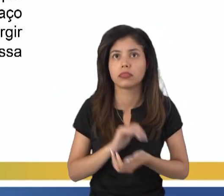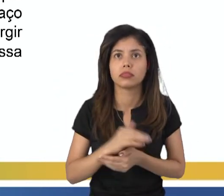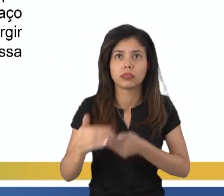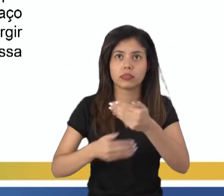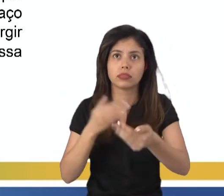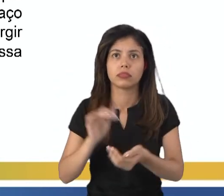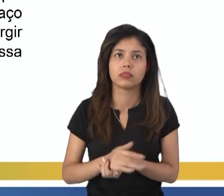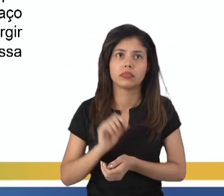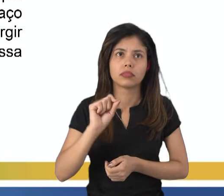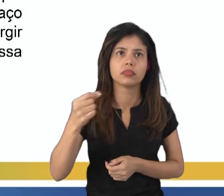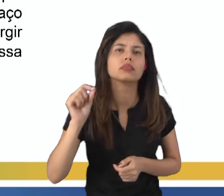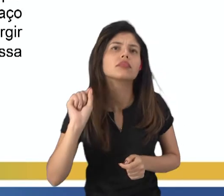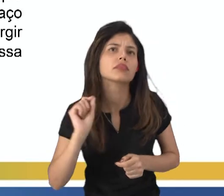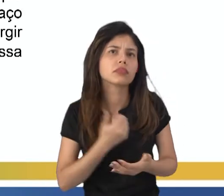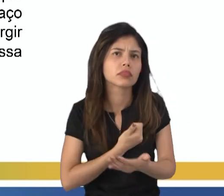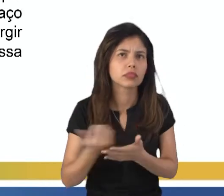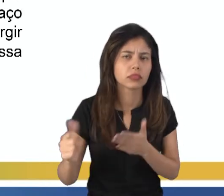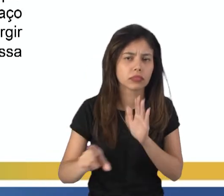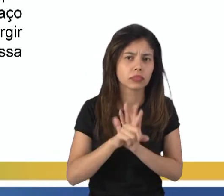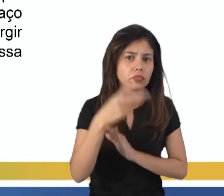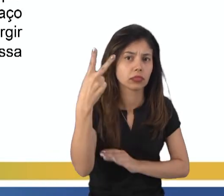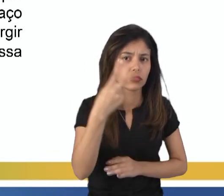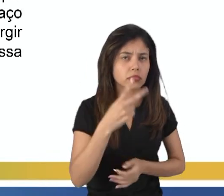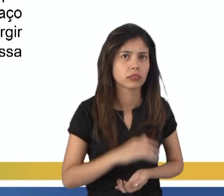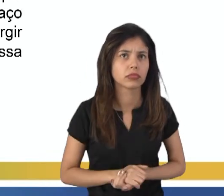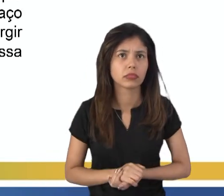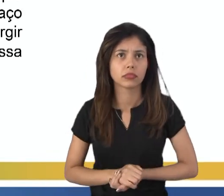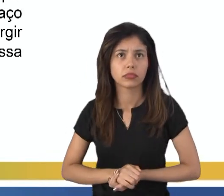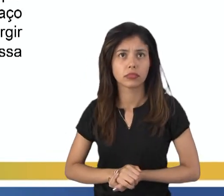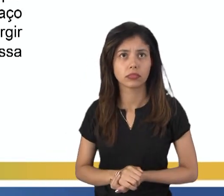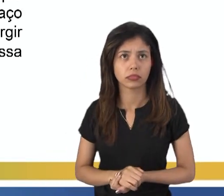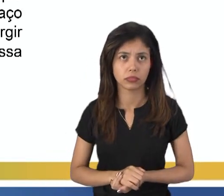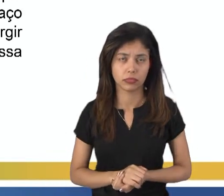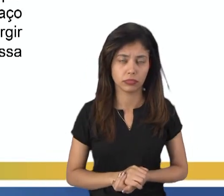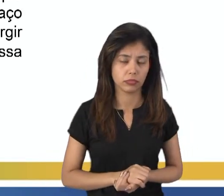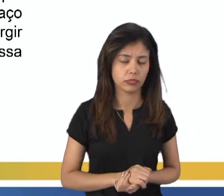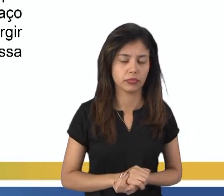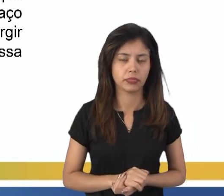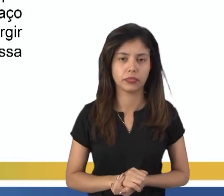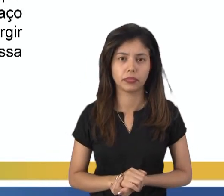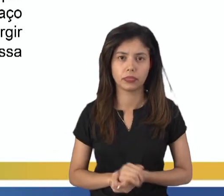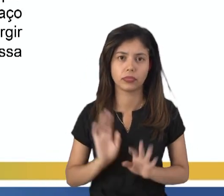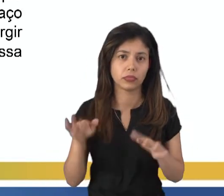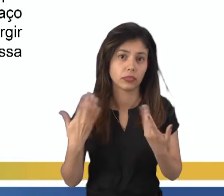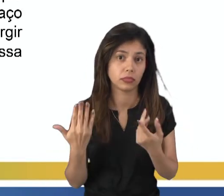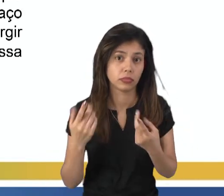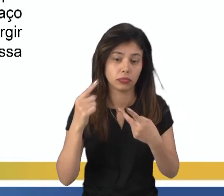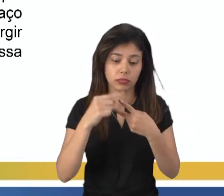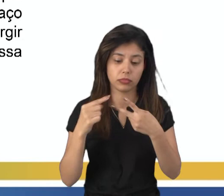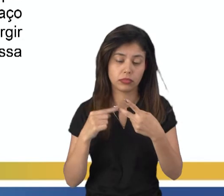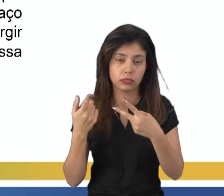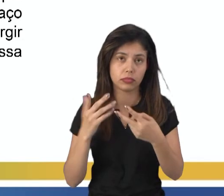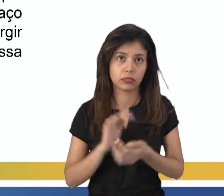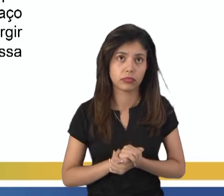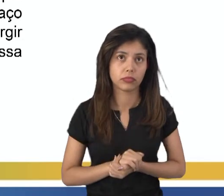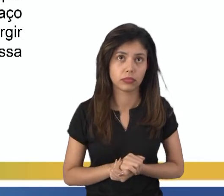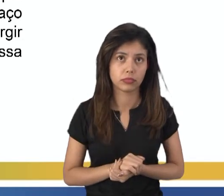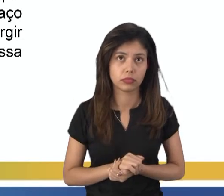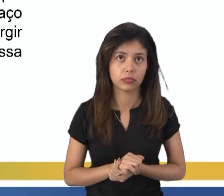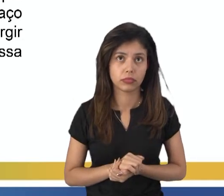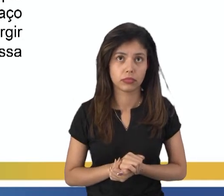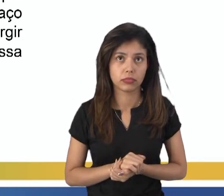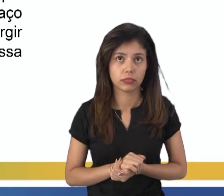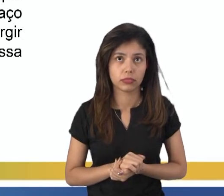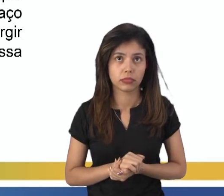pesquisador, a evolução ocorre em razão de duas leis, em razão de dois princípios. Quais são os dois princípios de Lamarck?